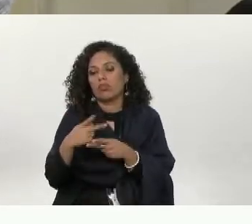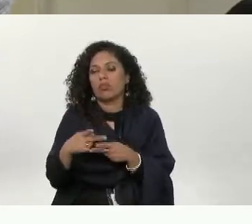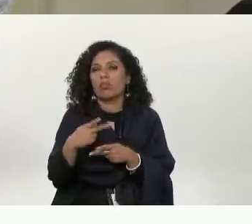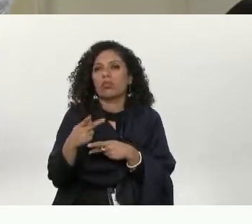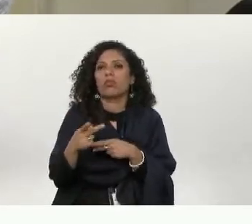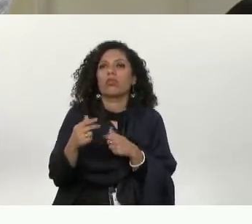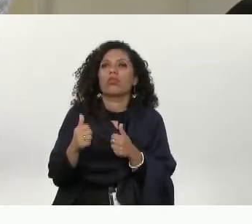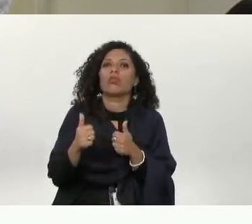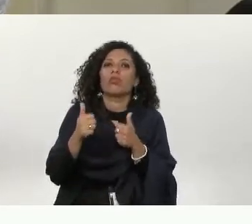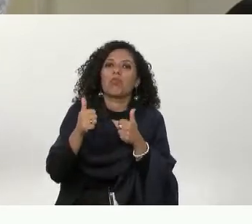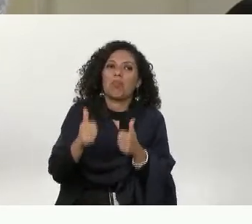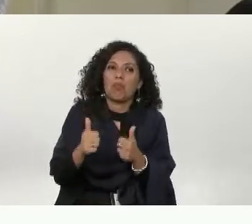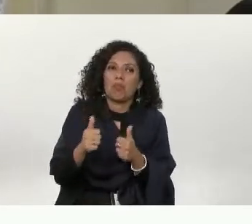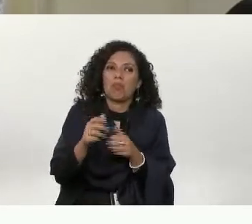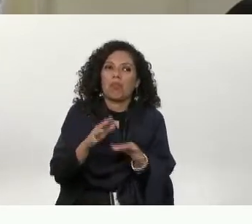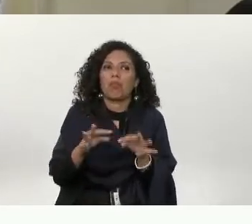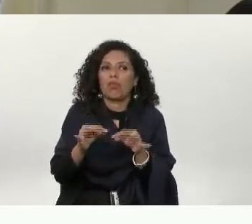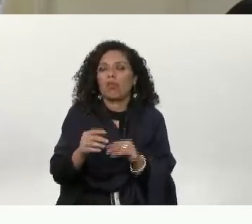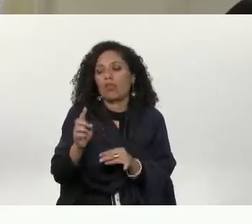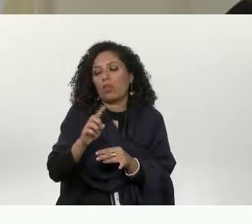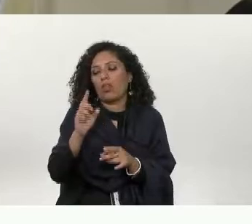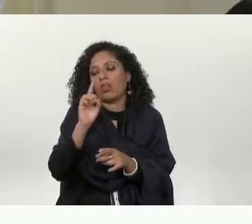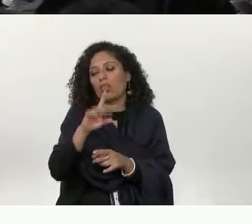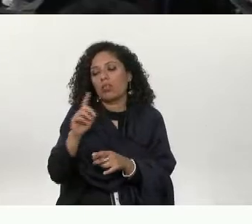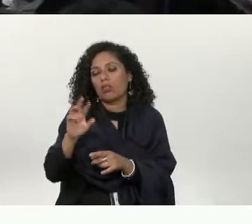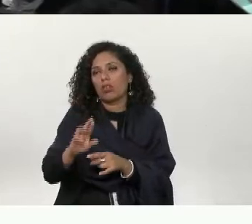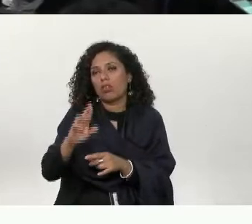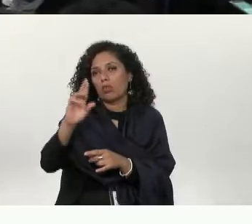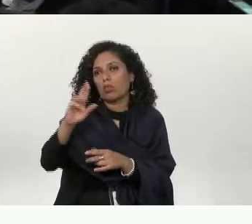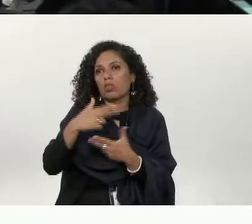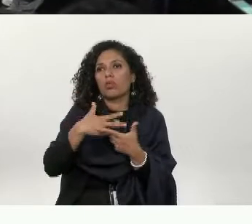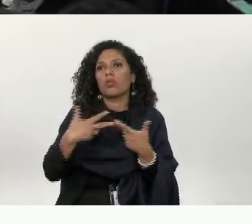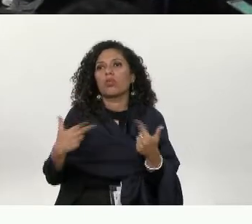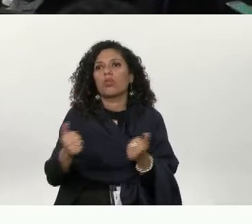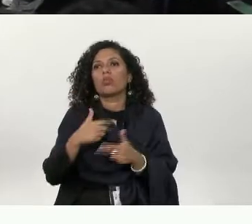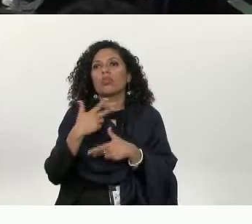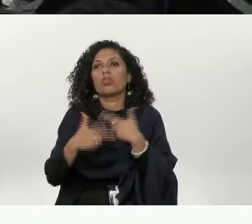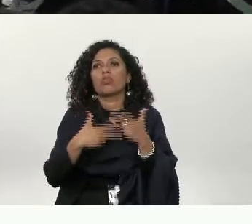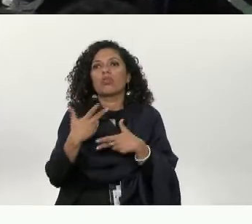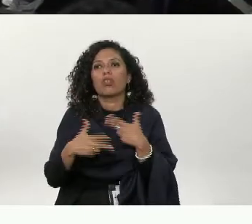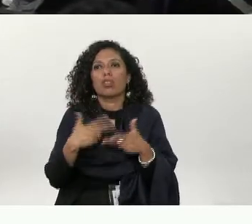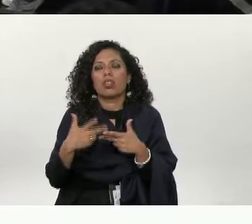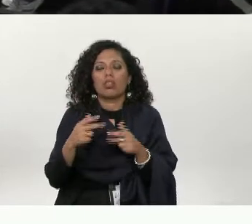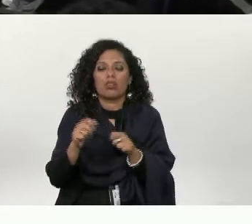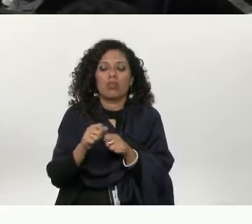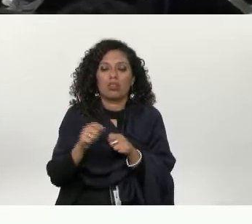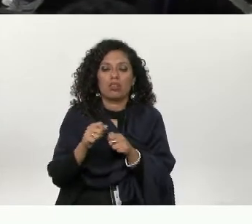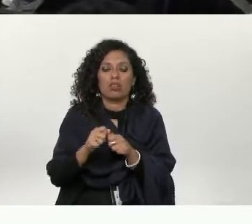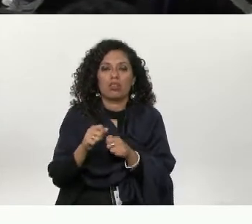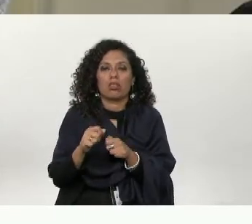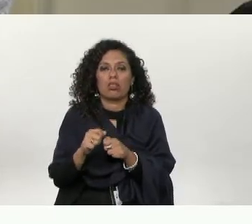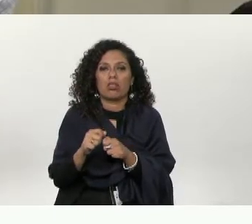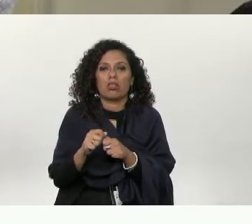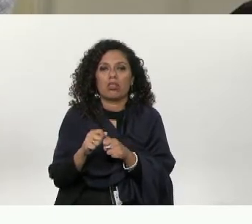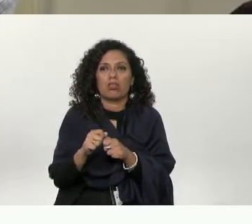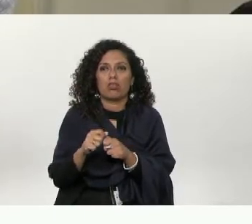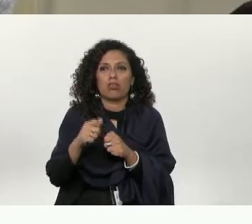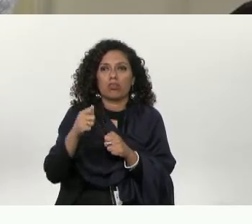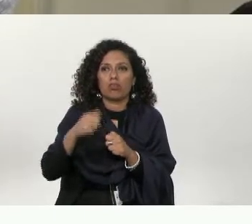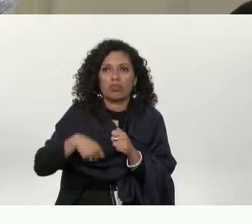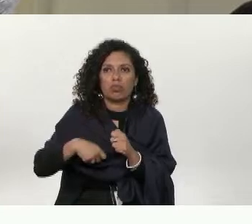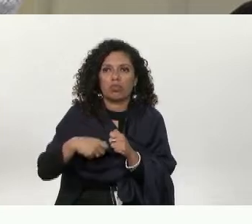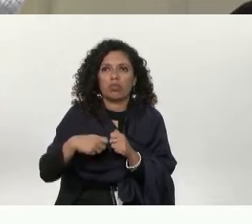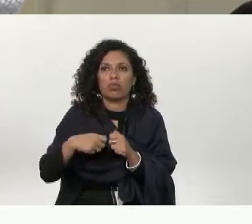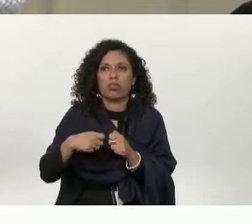um tem a sua responsabilidade, como a deputada Renata falou, a violência obstétrica.